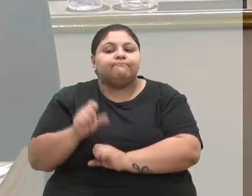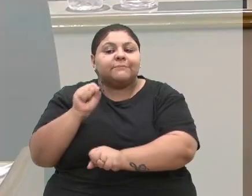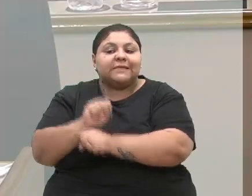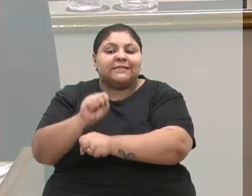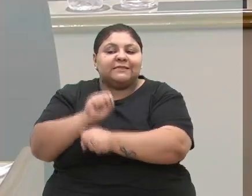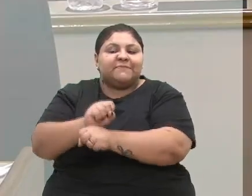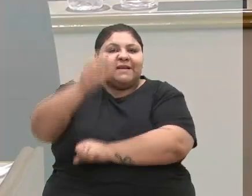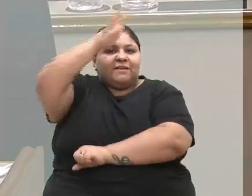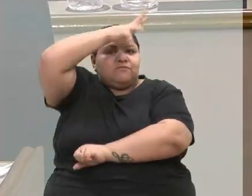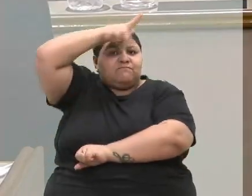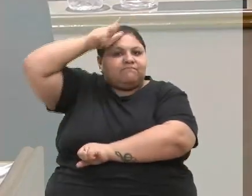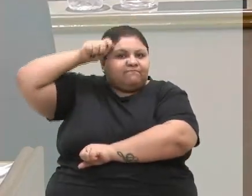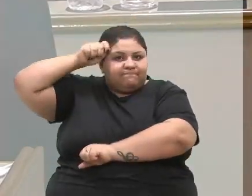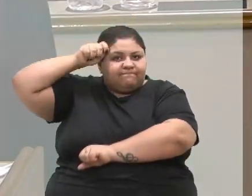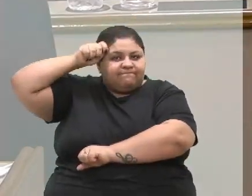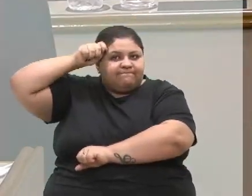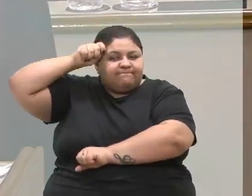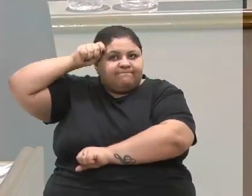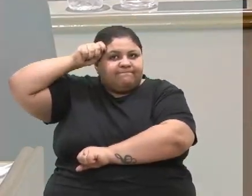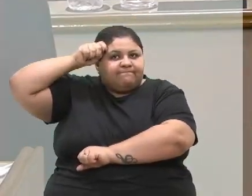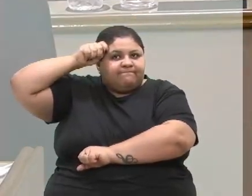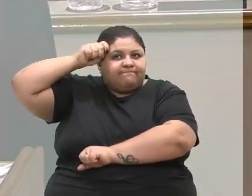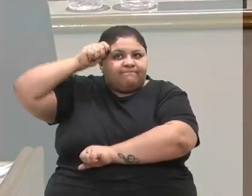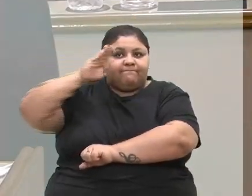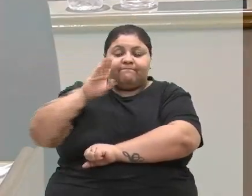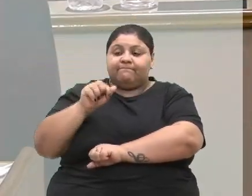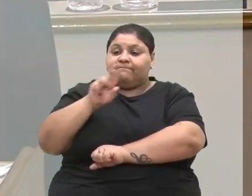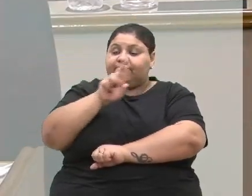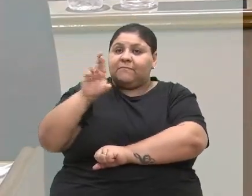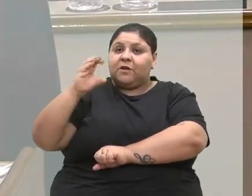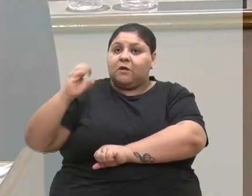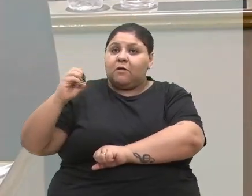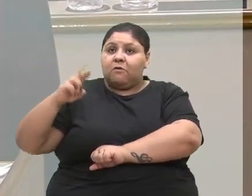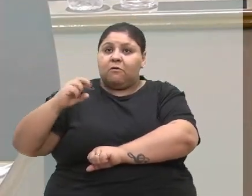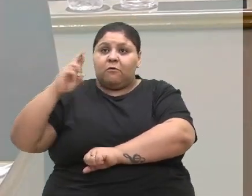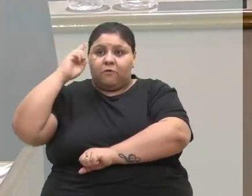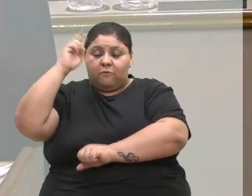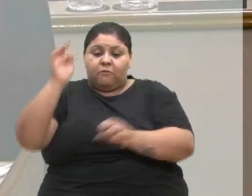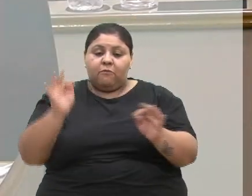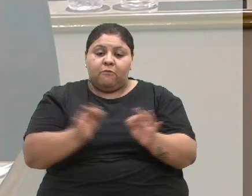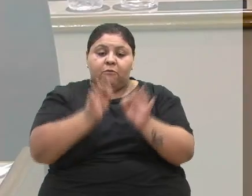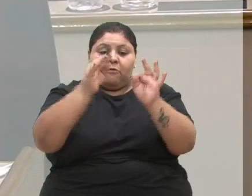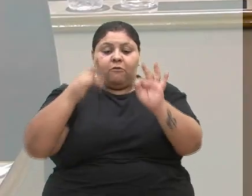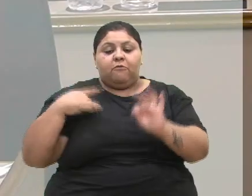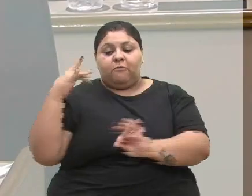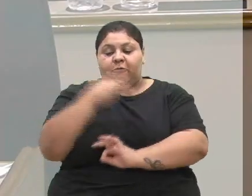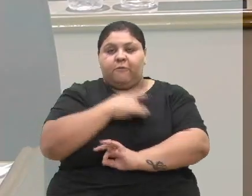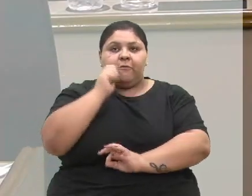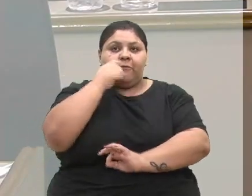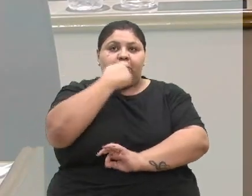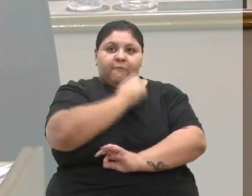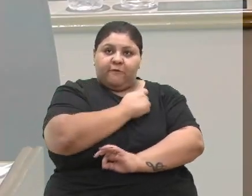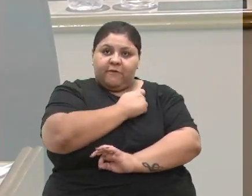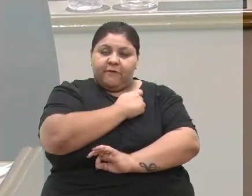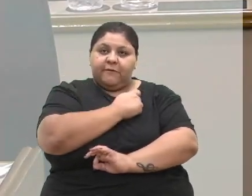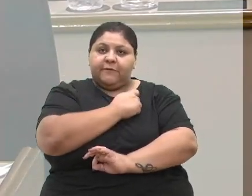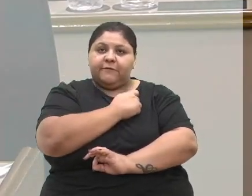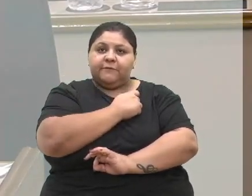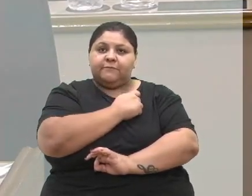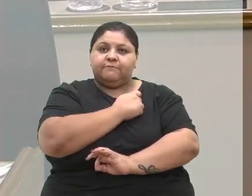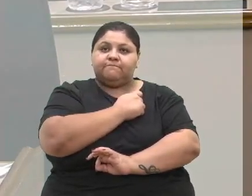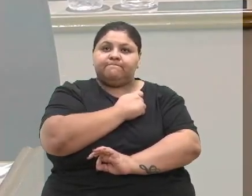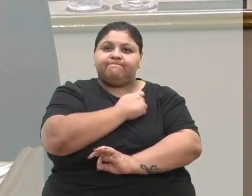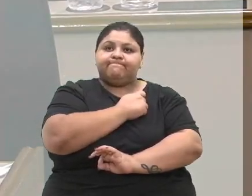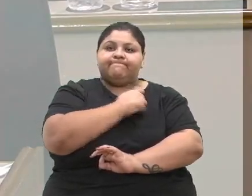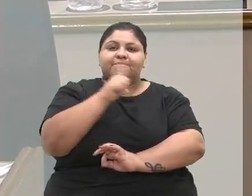município. Marcela de Barros, diretora técnica do Núcleo de Saúde Bucal da Secretaria Municipal de Saúde, conta